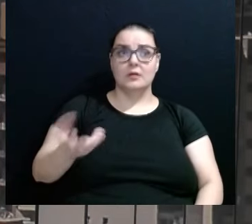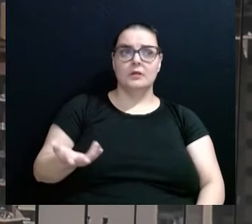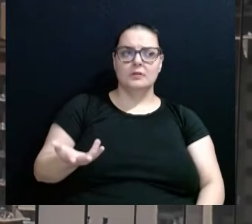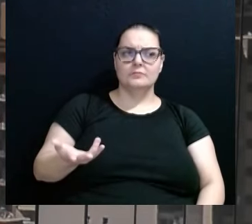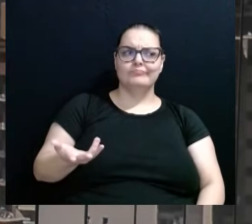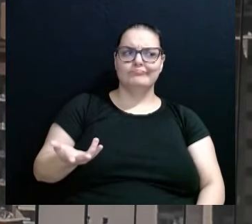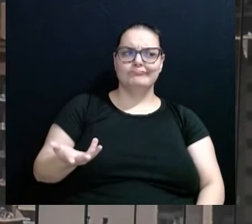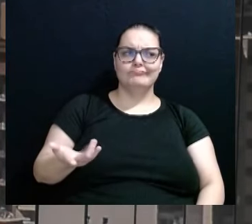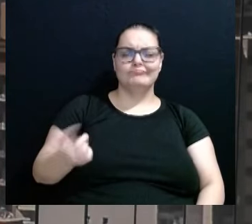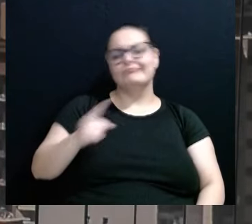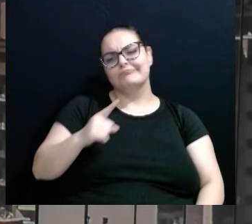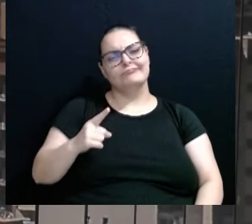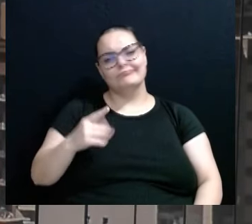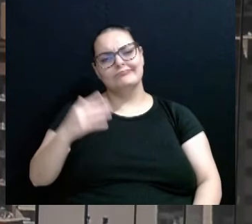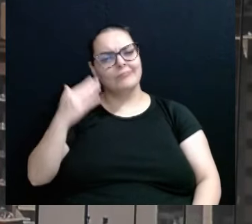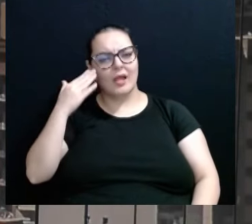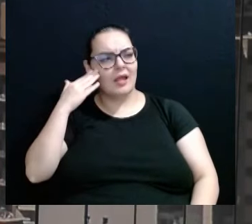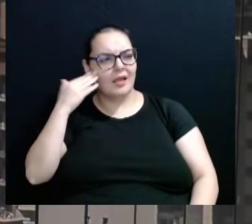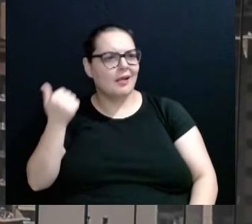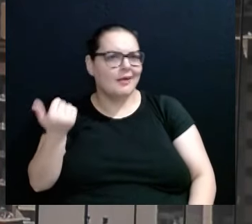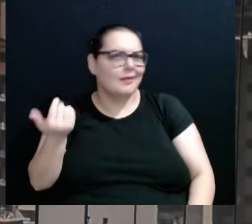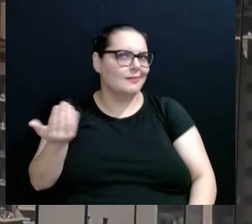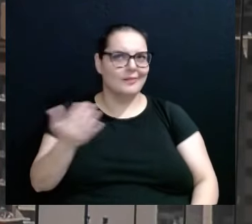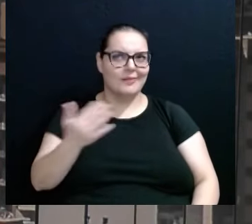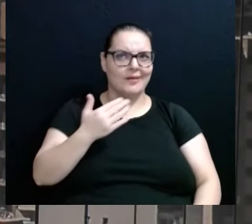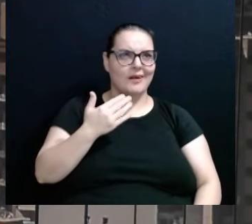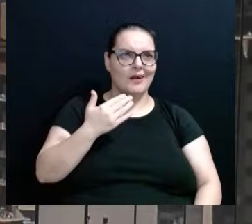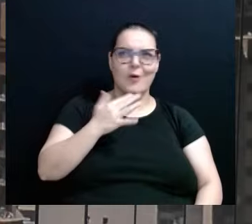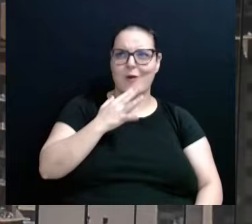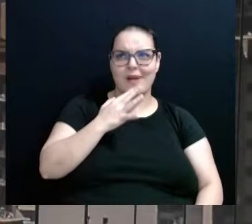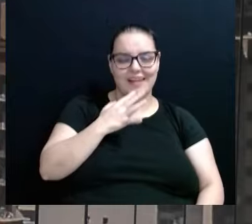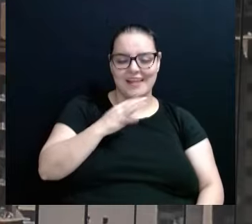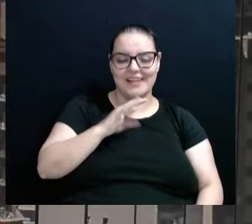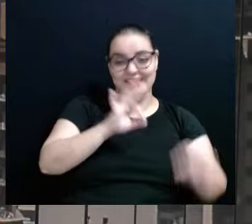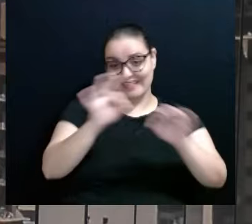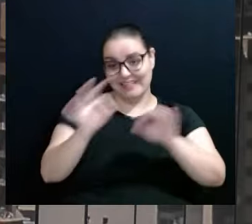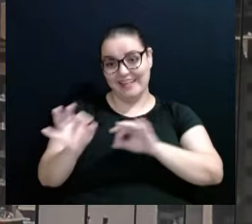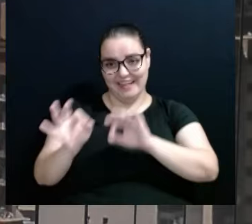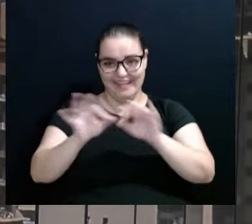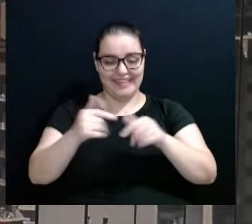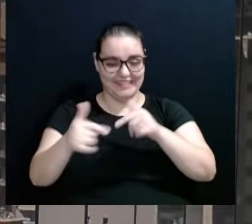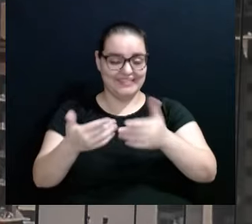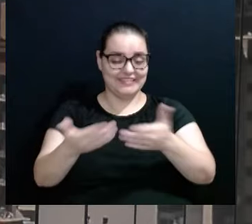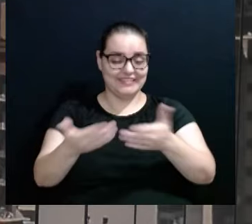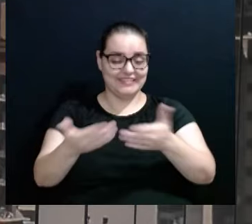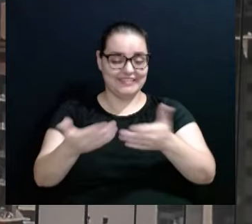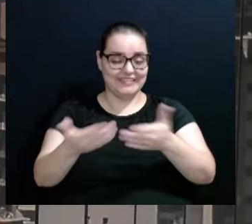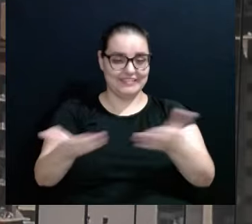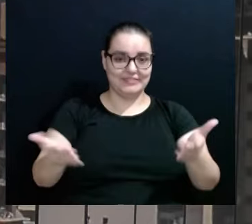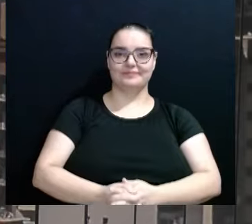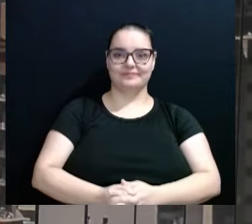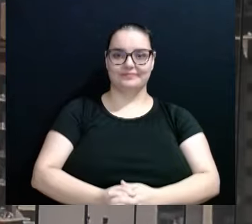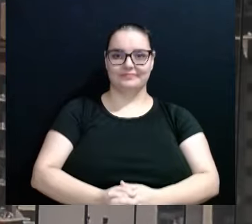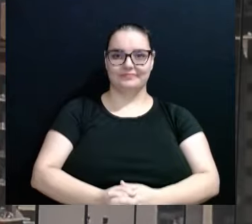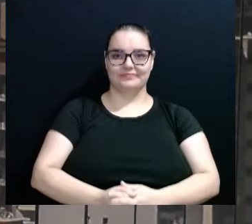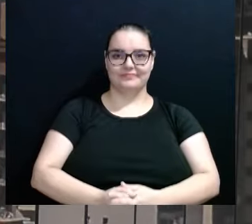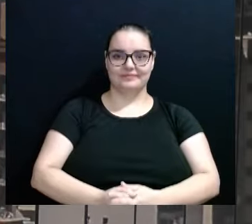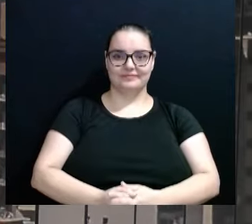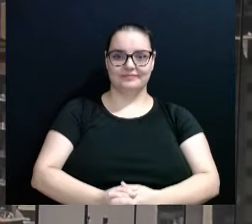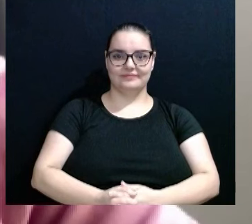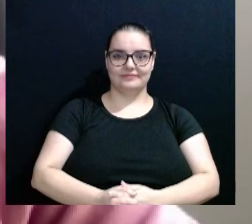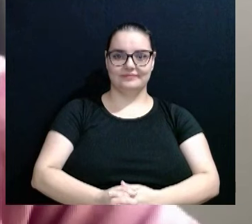esse, com esse nome que às vezes não é tão familiar para a gente que está aqui do outro lado acompanhando o trabalho de vocês.